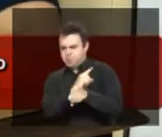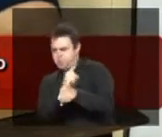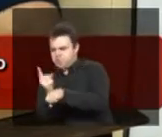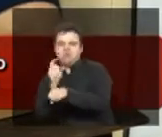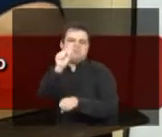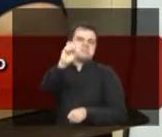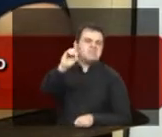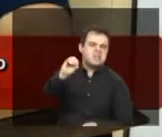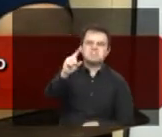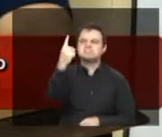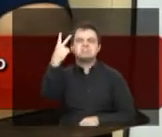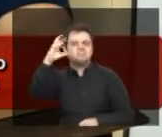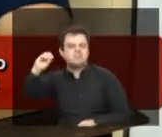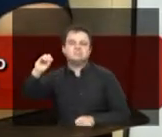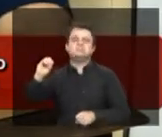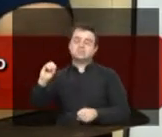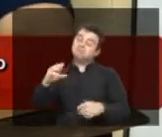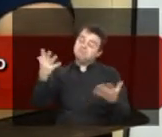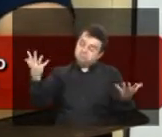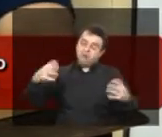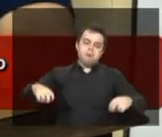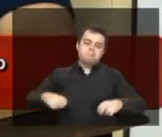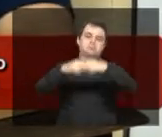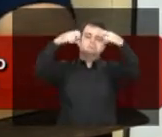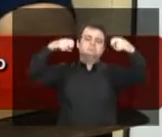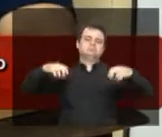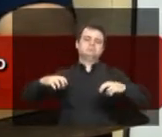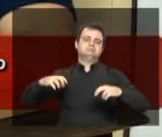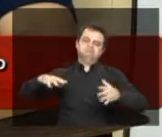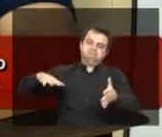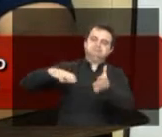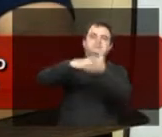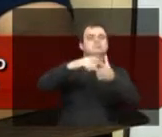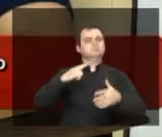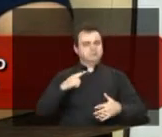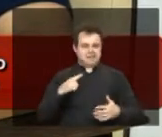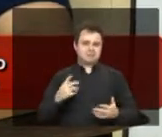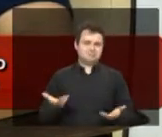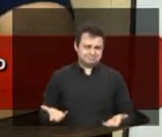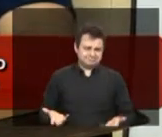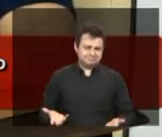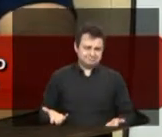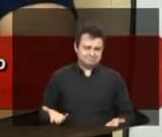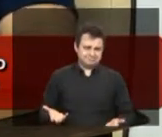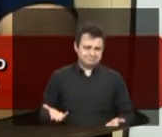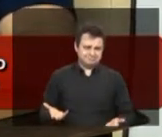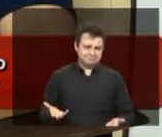100, 120. Aí é onde ocorrem os acidentes. Então, eu entendo